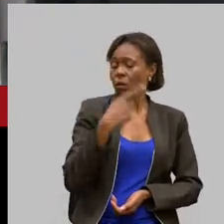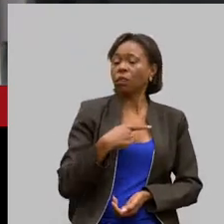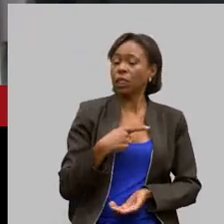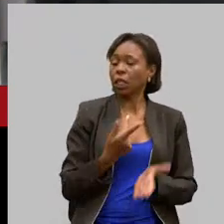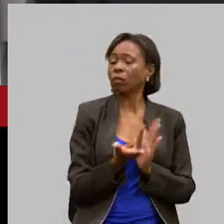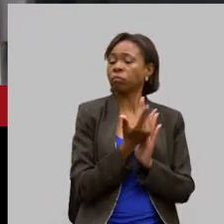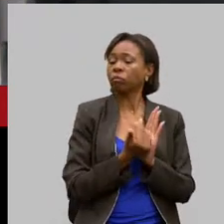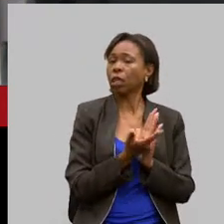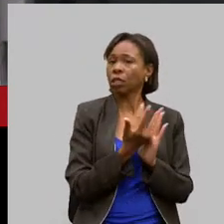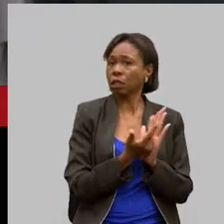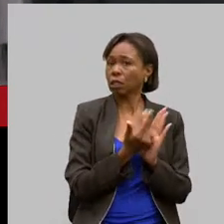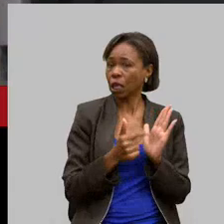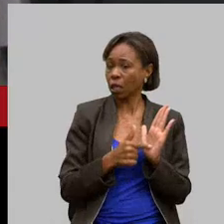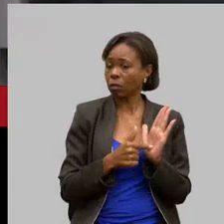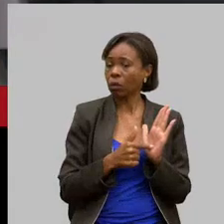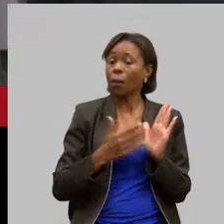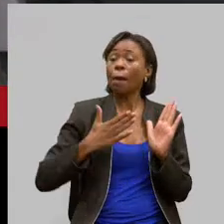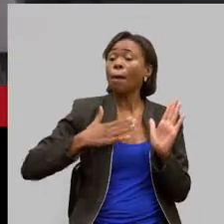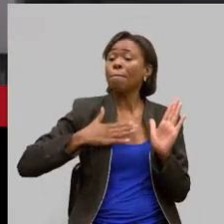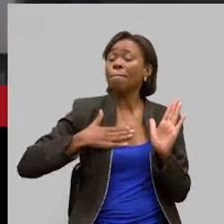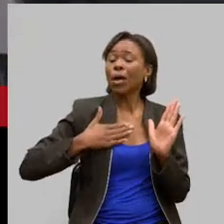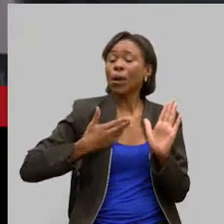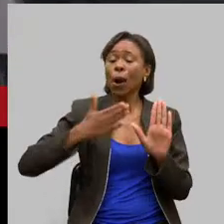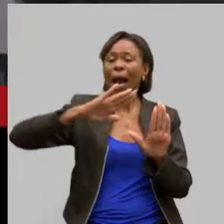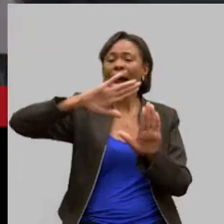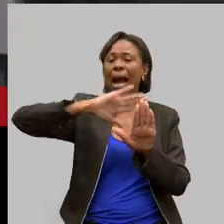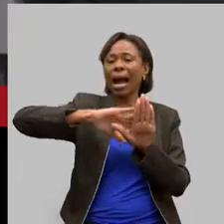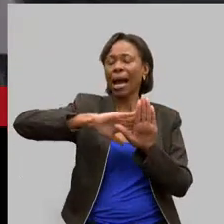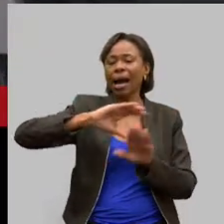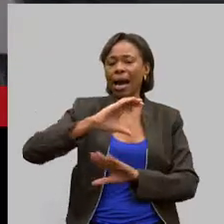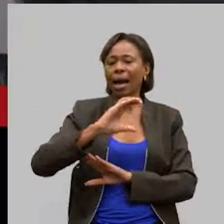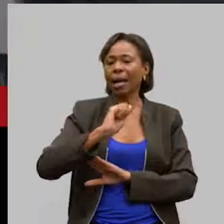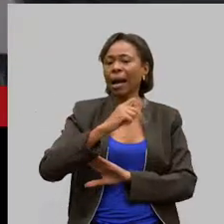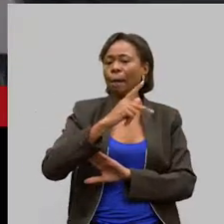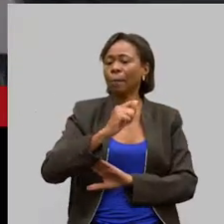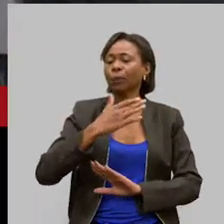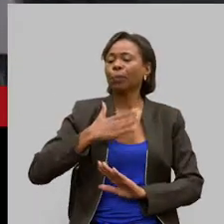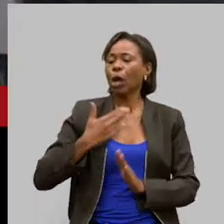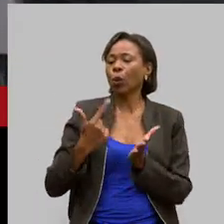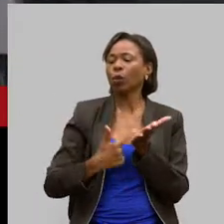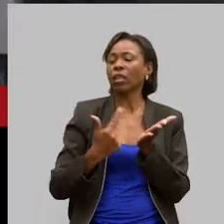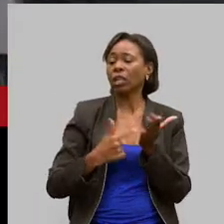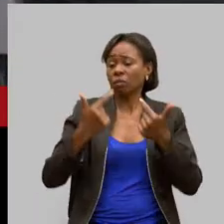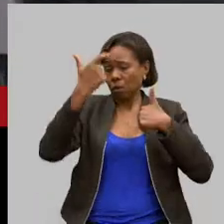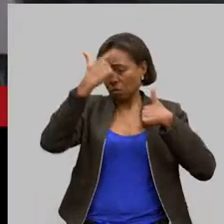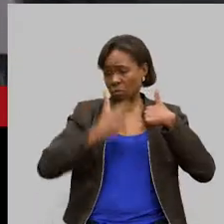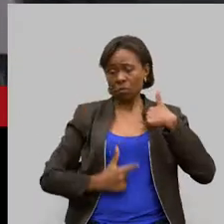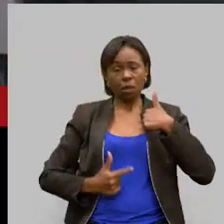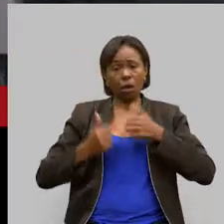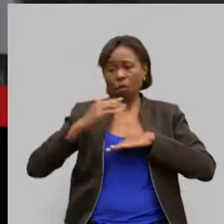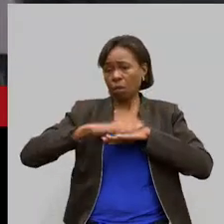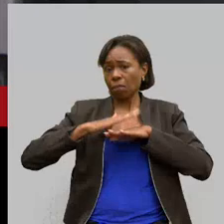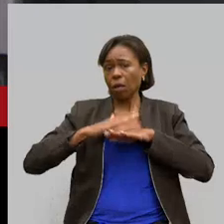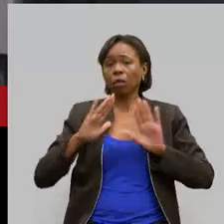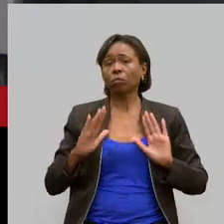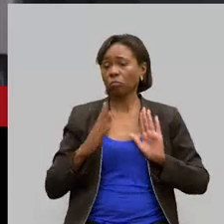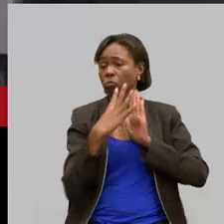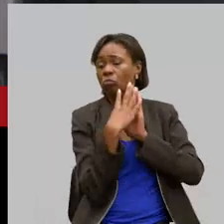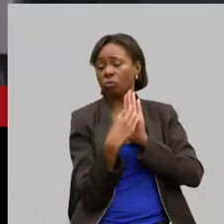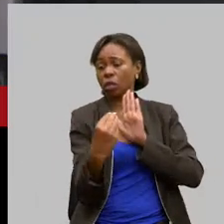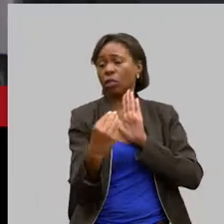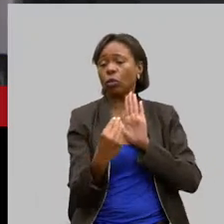desenho aqui seria a capa do meu livro esse desenho aqui é o meu autorretrato a capa do meu livro